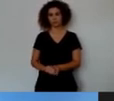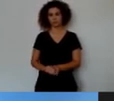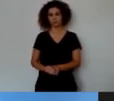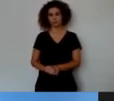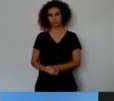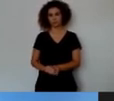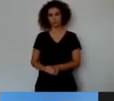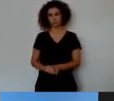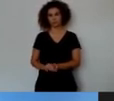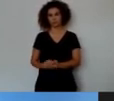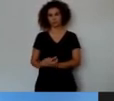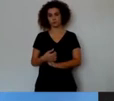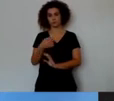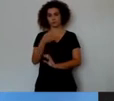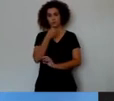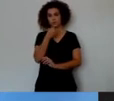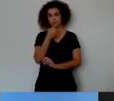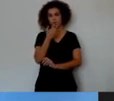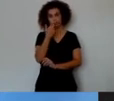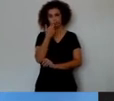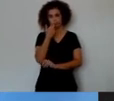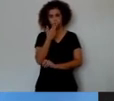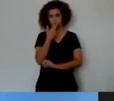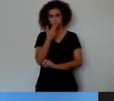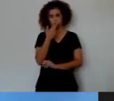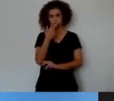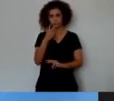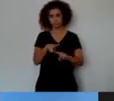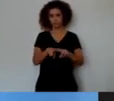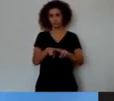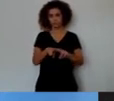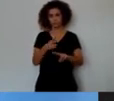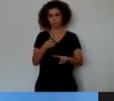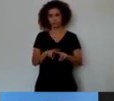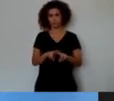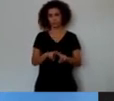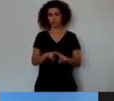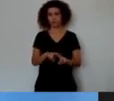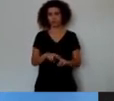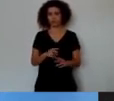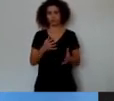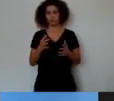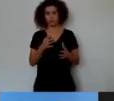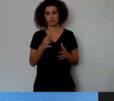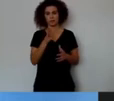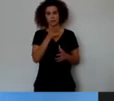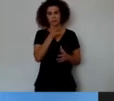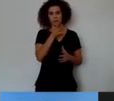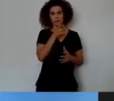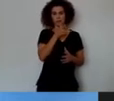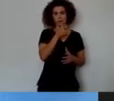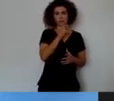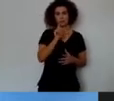Seu microfone parece que tá atrasado, aí depois ele adianta rápido demais, assim, fica veloz, aí dá para perder um